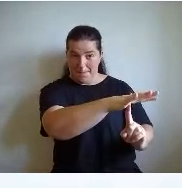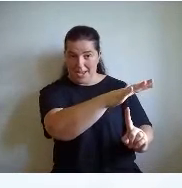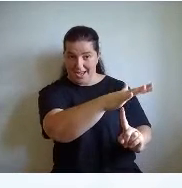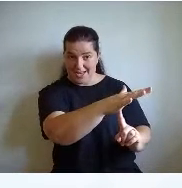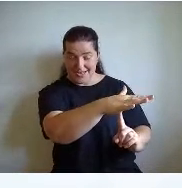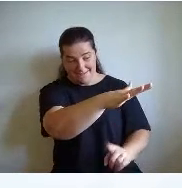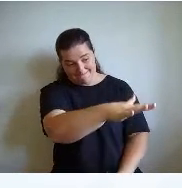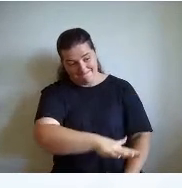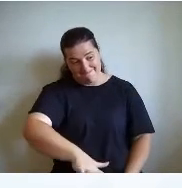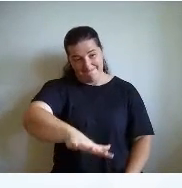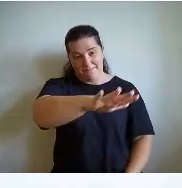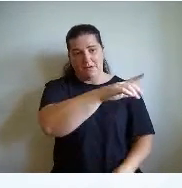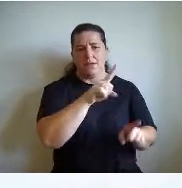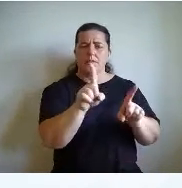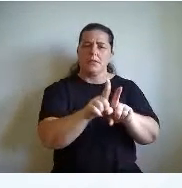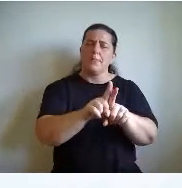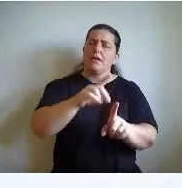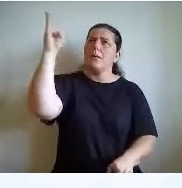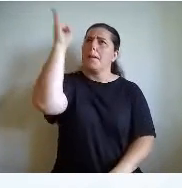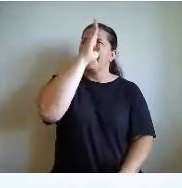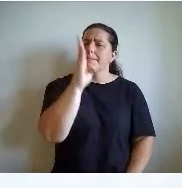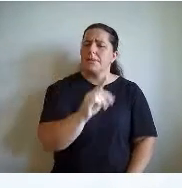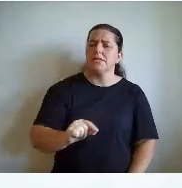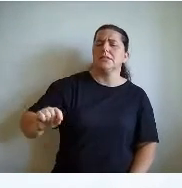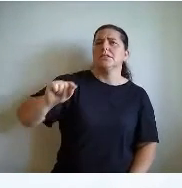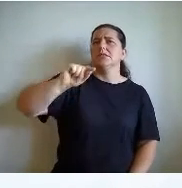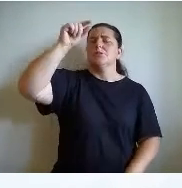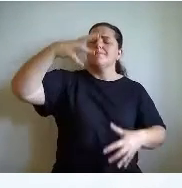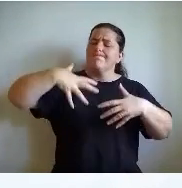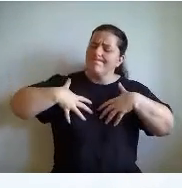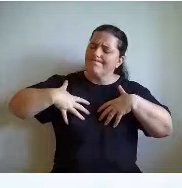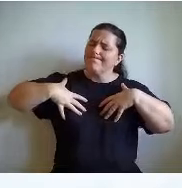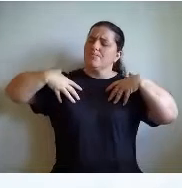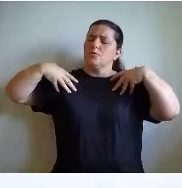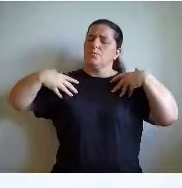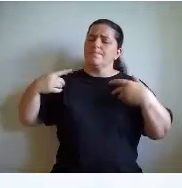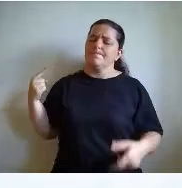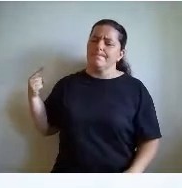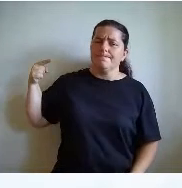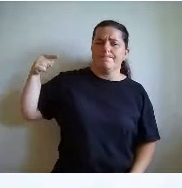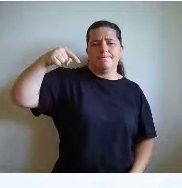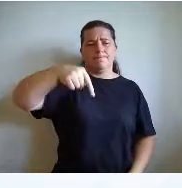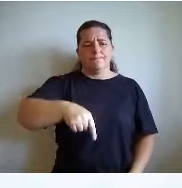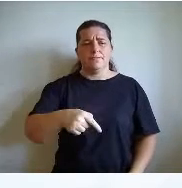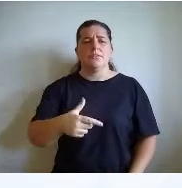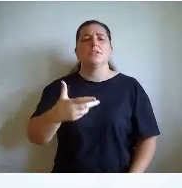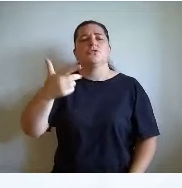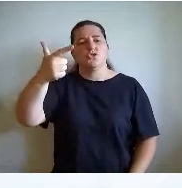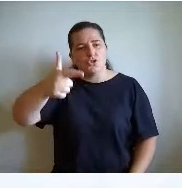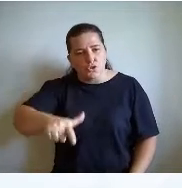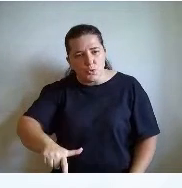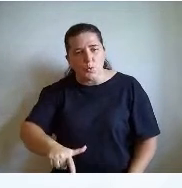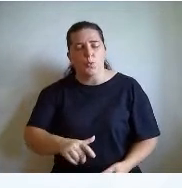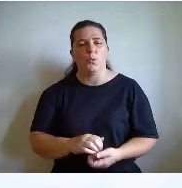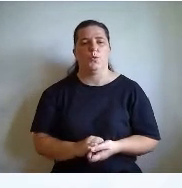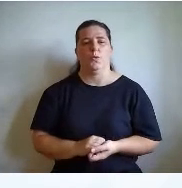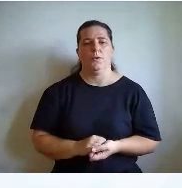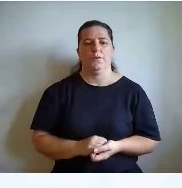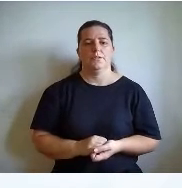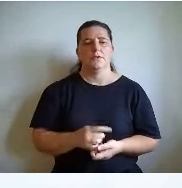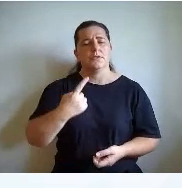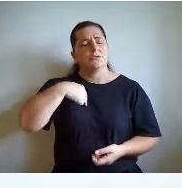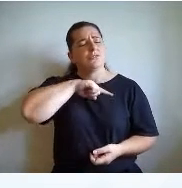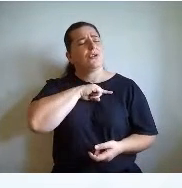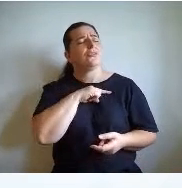do Brasil todo. É uma honra estar aqui novamente. E é sempre